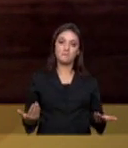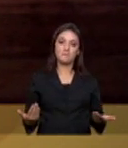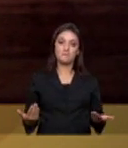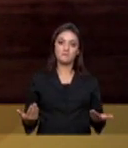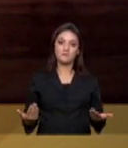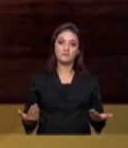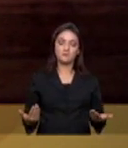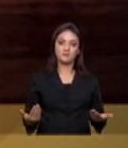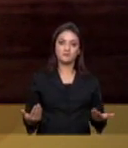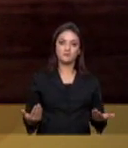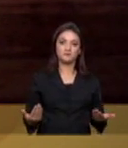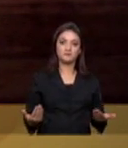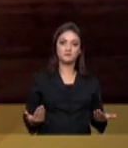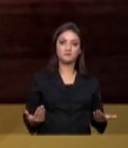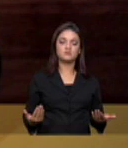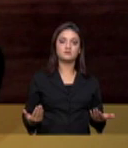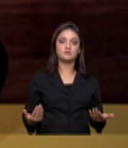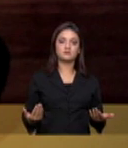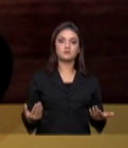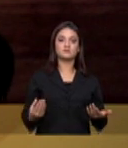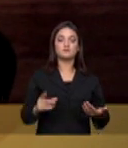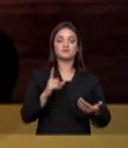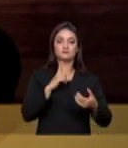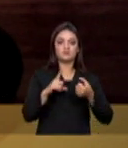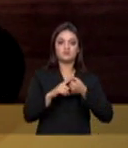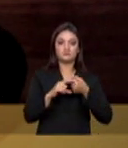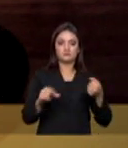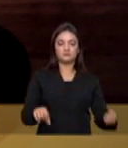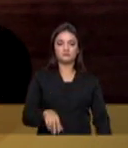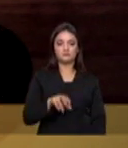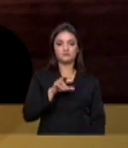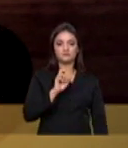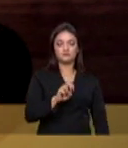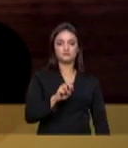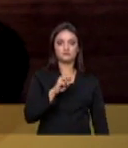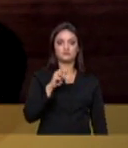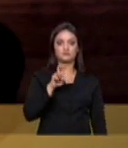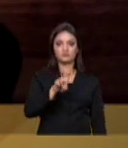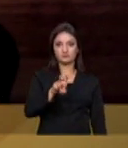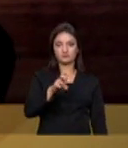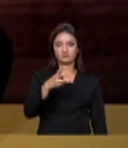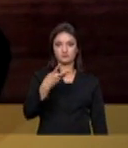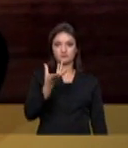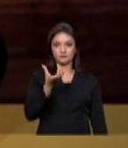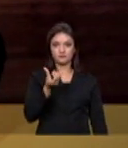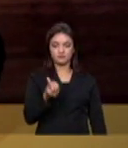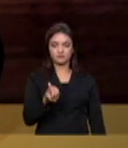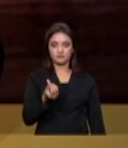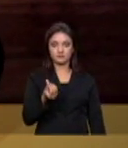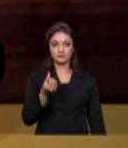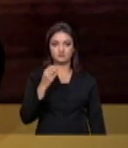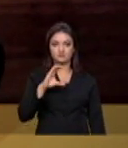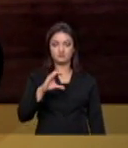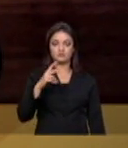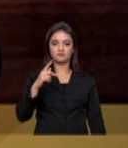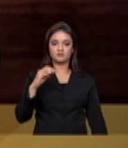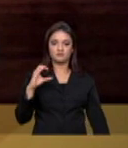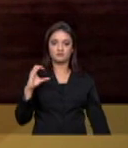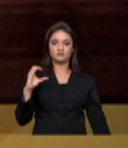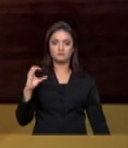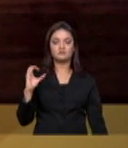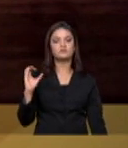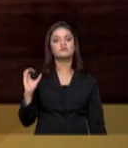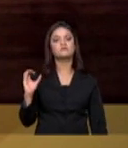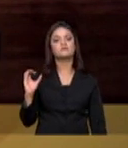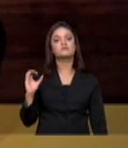a sua incidência nomeadamente do artigo 536 do Código Processo Civil a essa